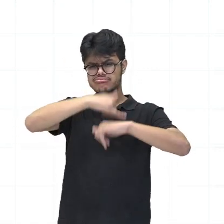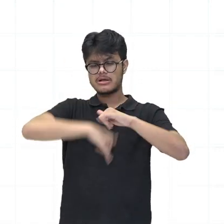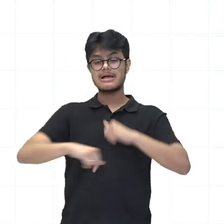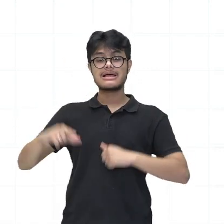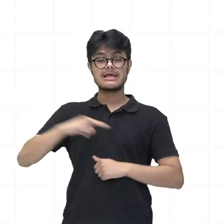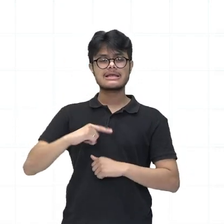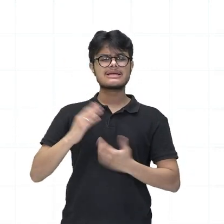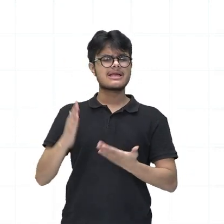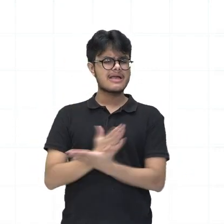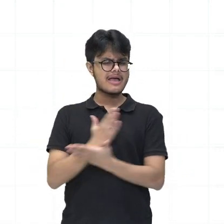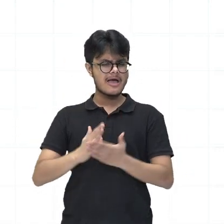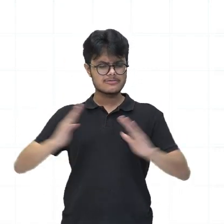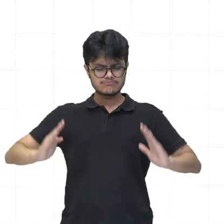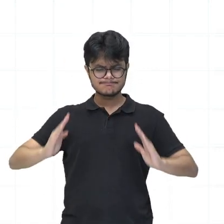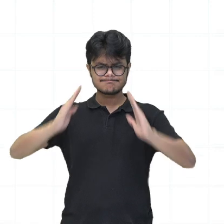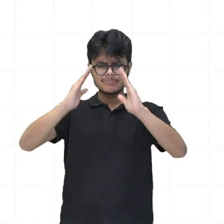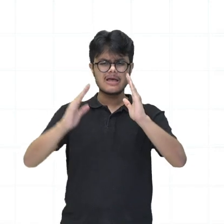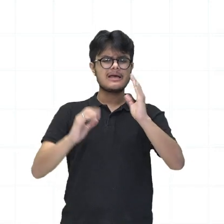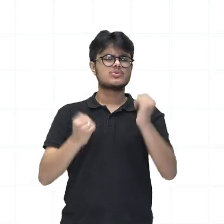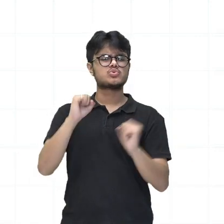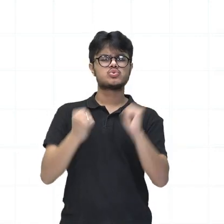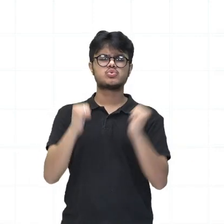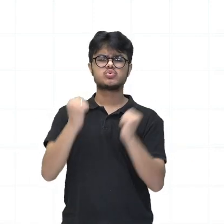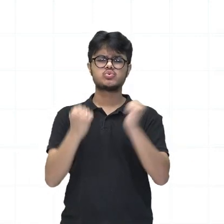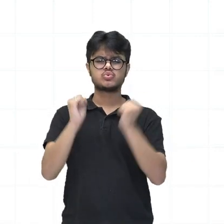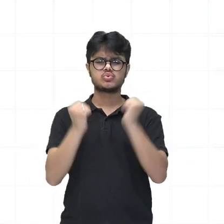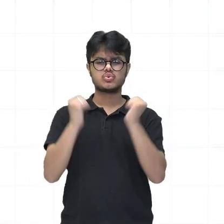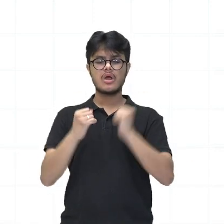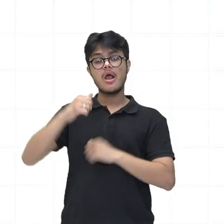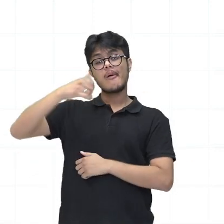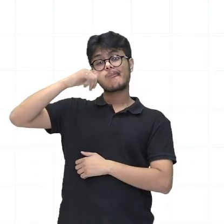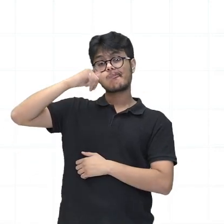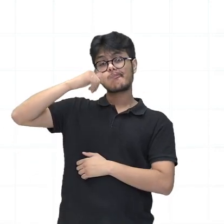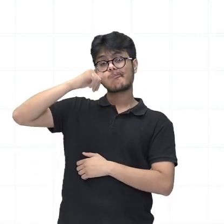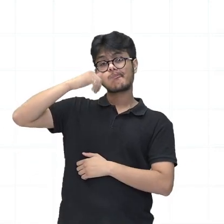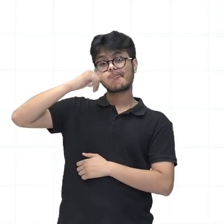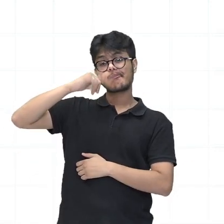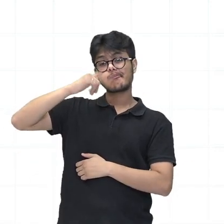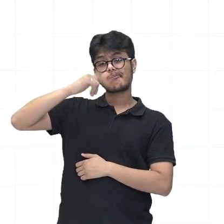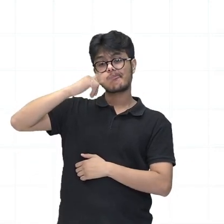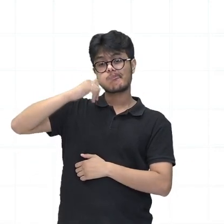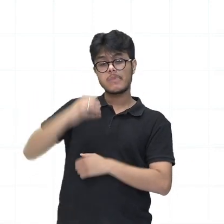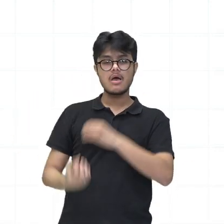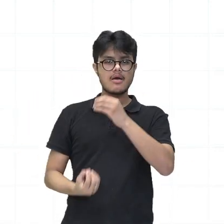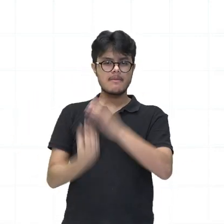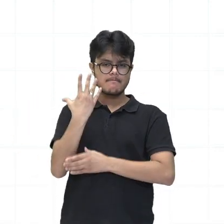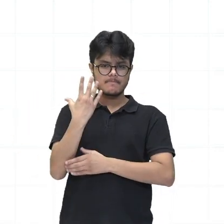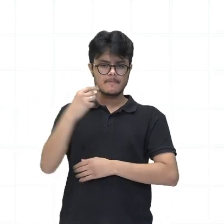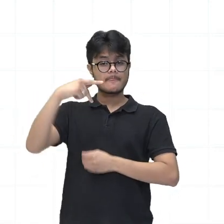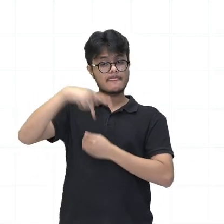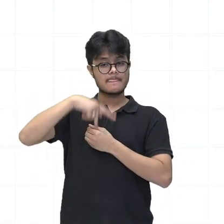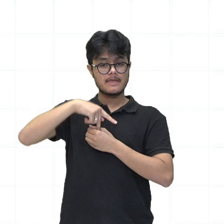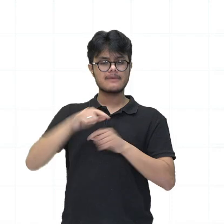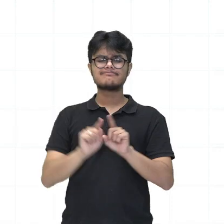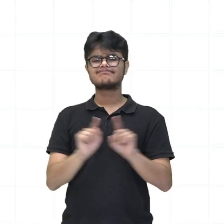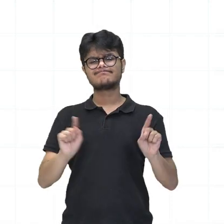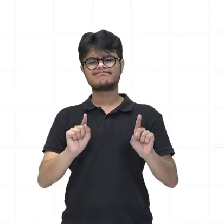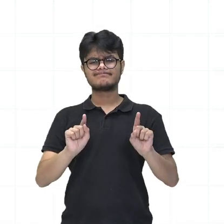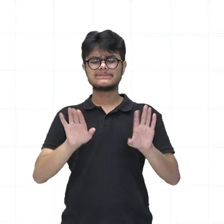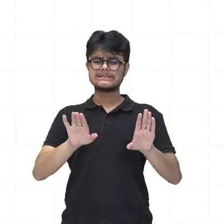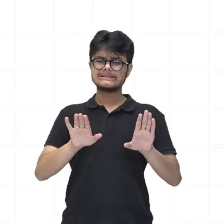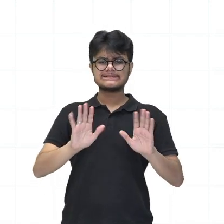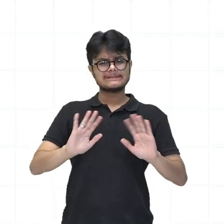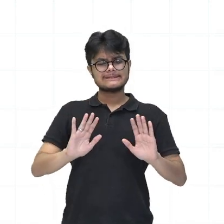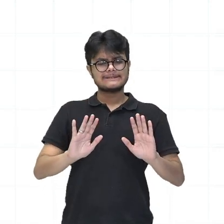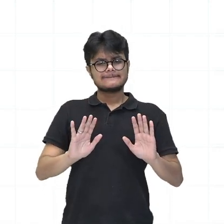aí algumas usinas de energia utilizam petróleo para gerar eletricidade. No entanto, essa prática é menos